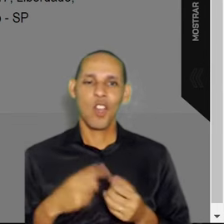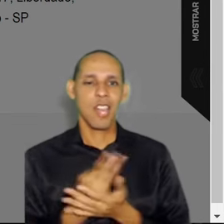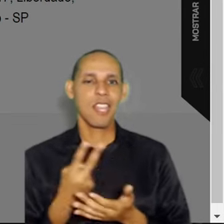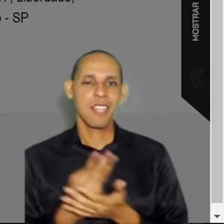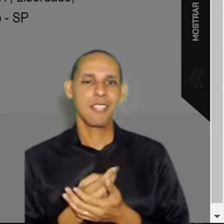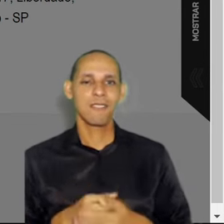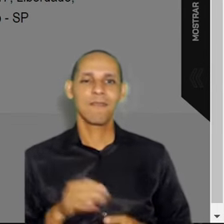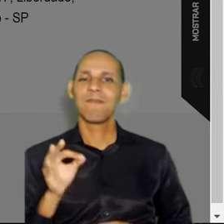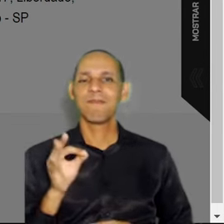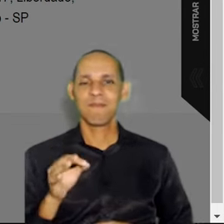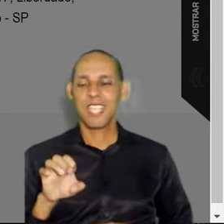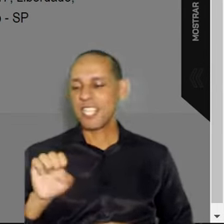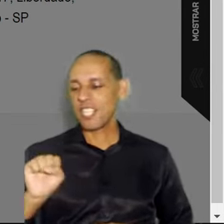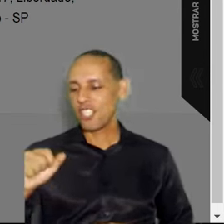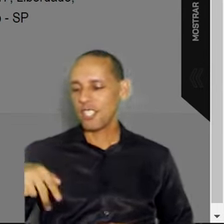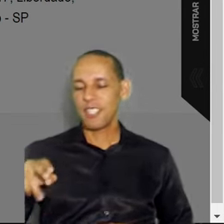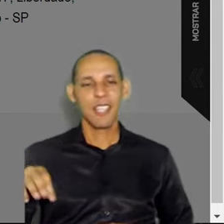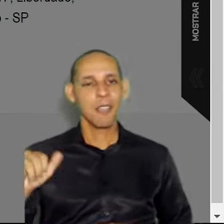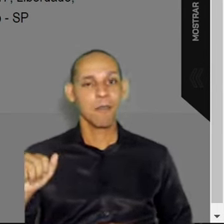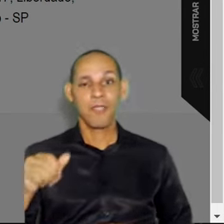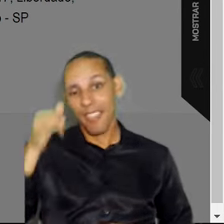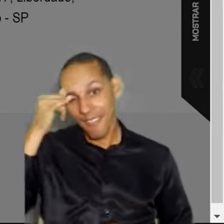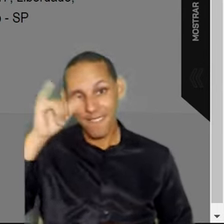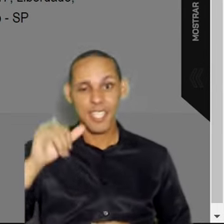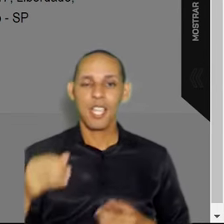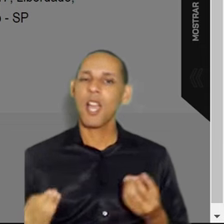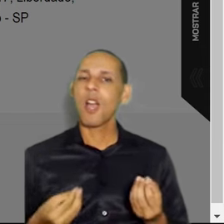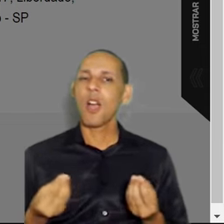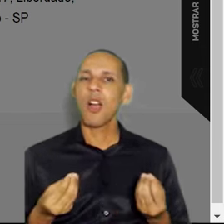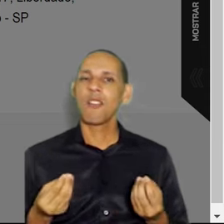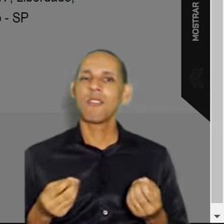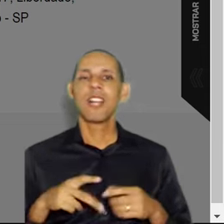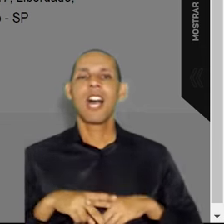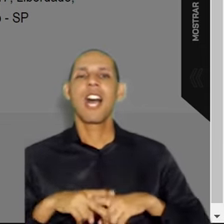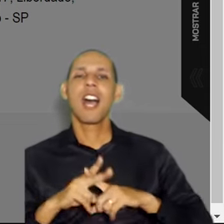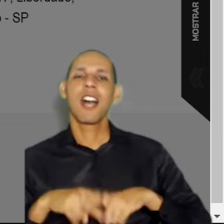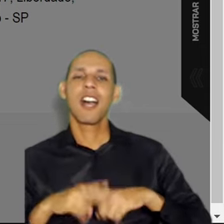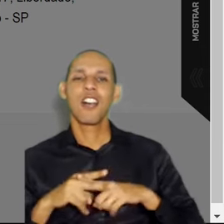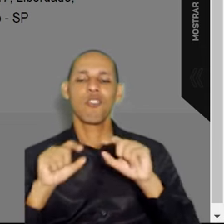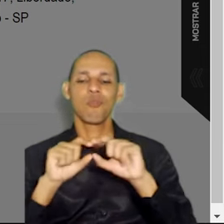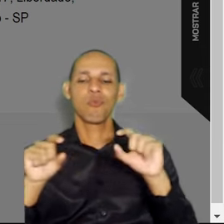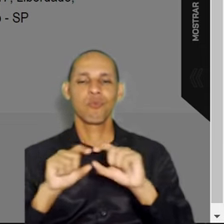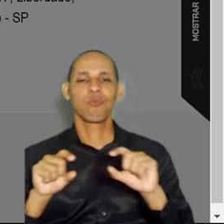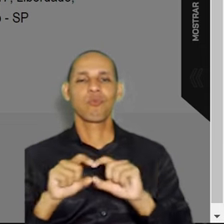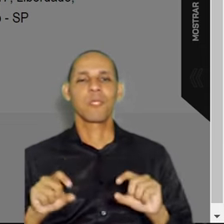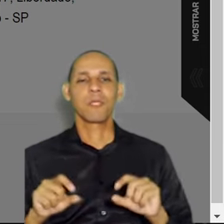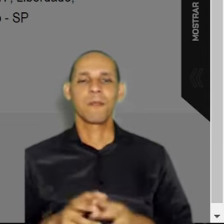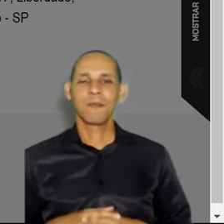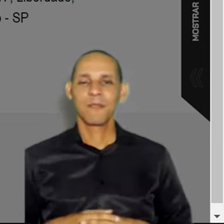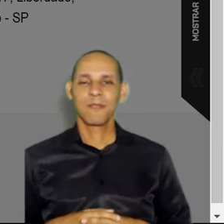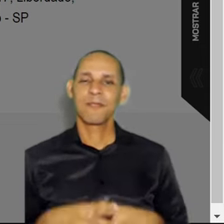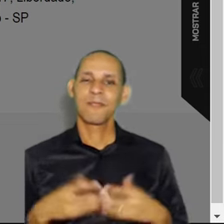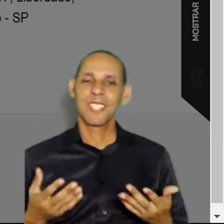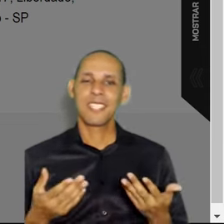e aí então apresenta você fe a regra né o anexo um layout da Secretaria da Fazenda que trata da nfe E